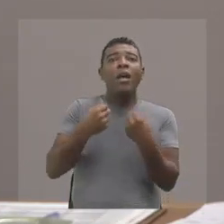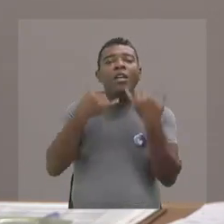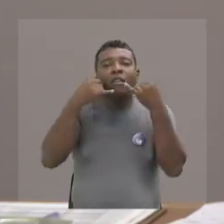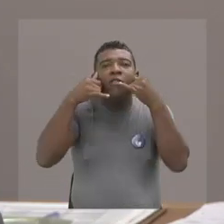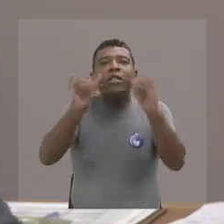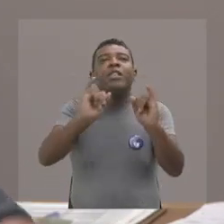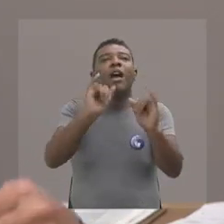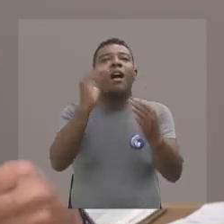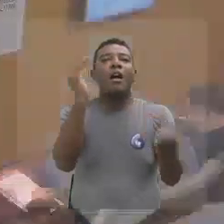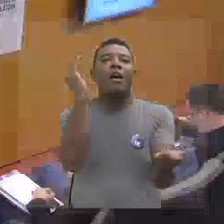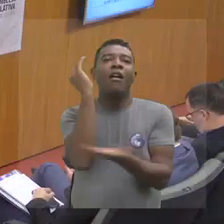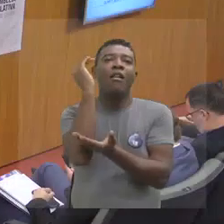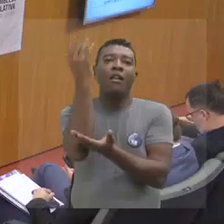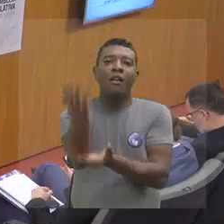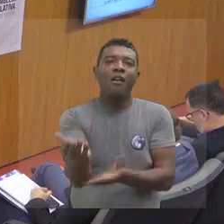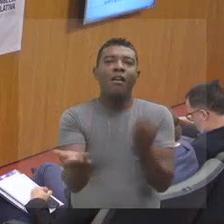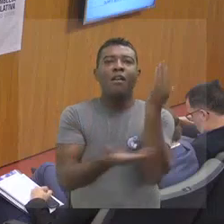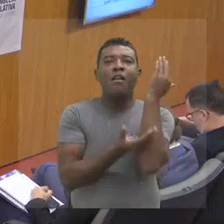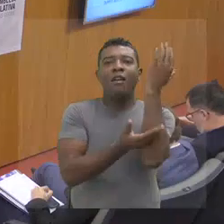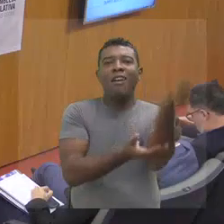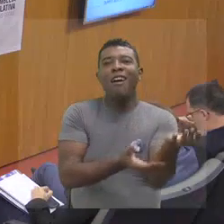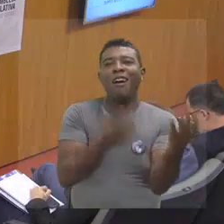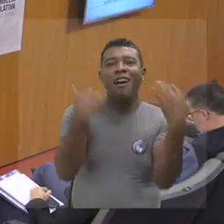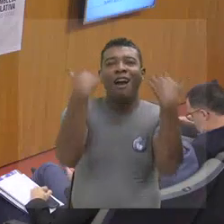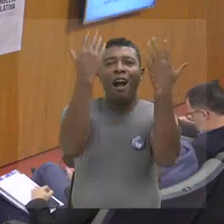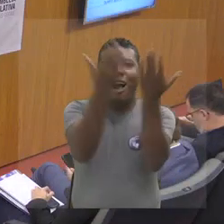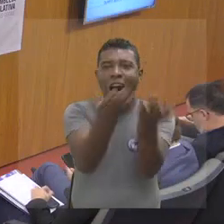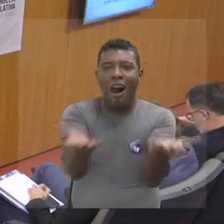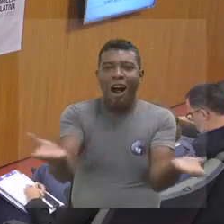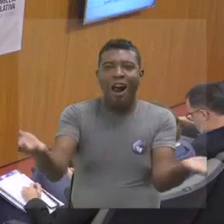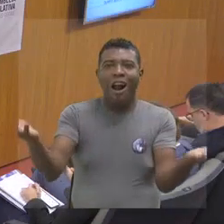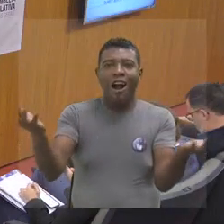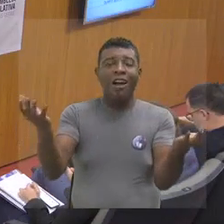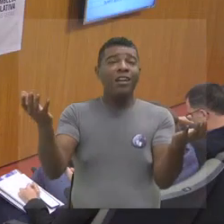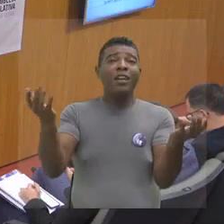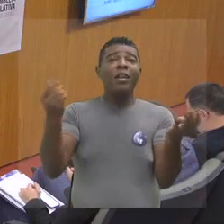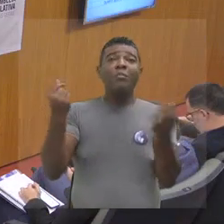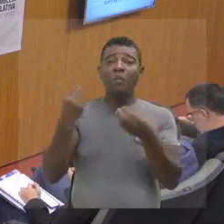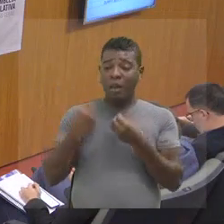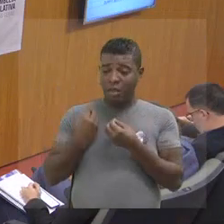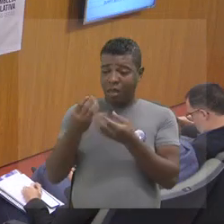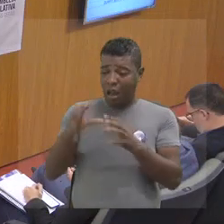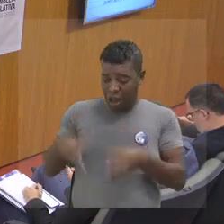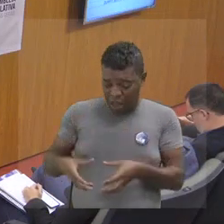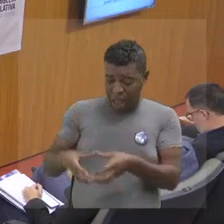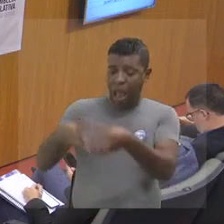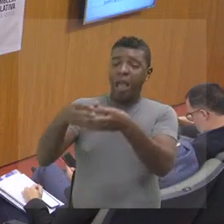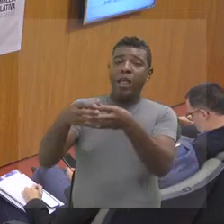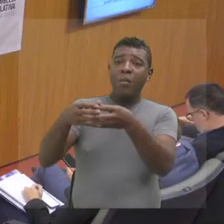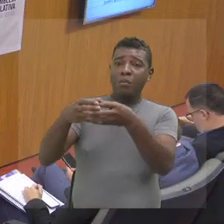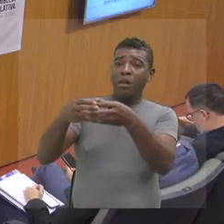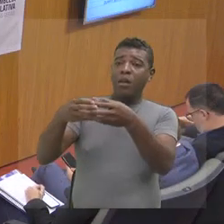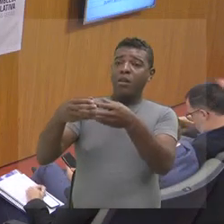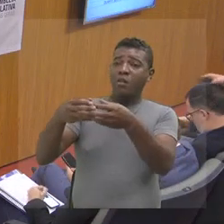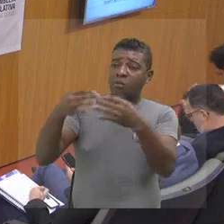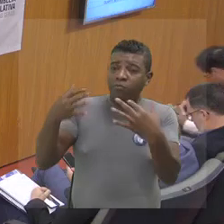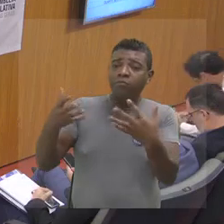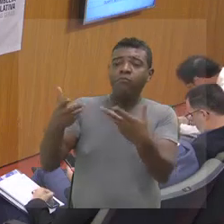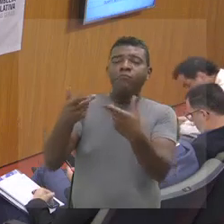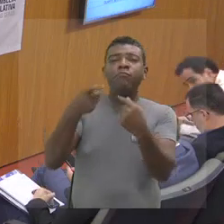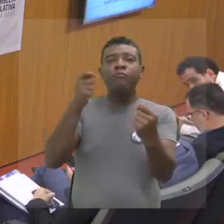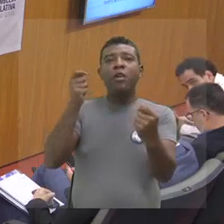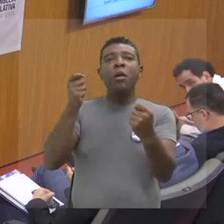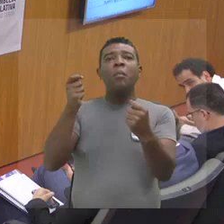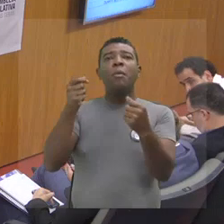sem que nós não possamos dar aí uma equipe equipe suficiente para conter